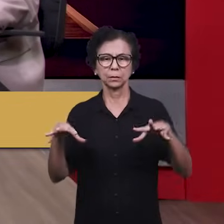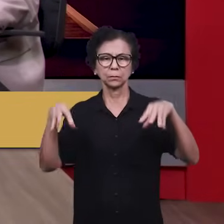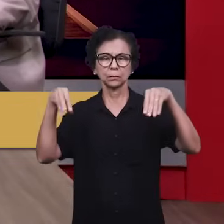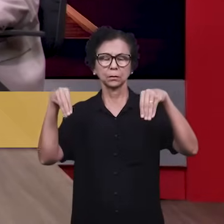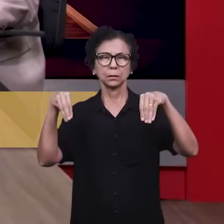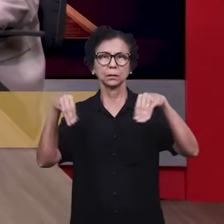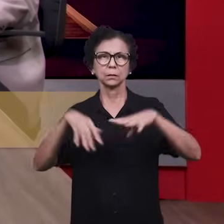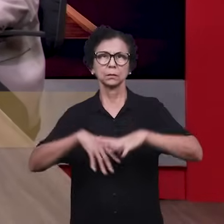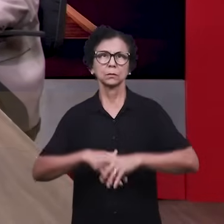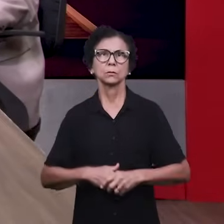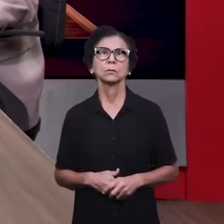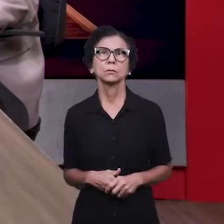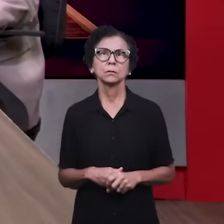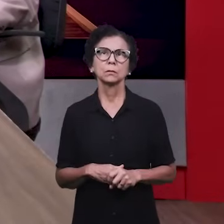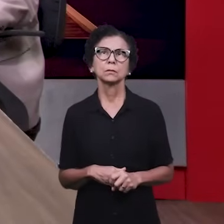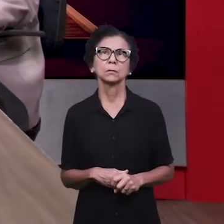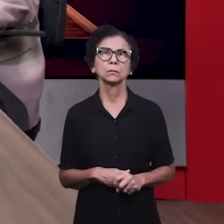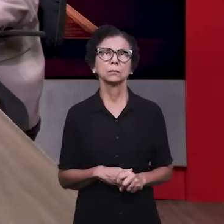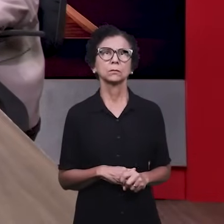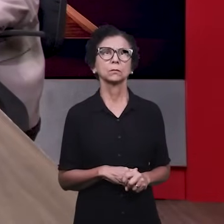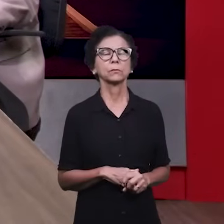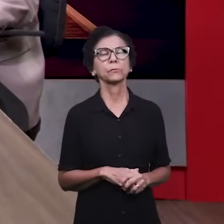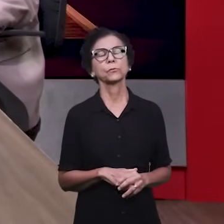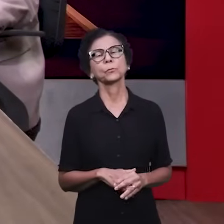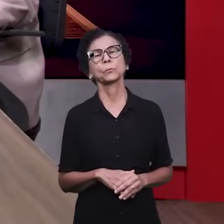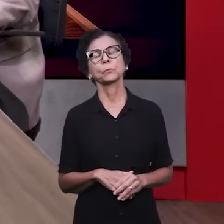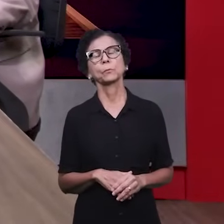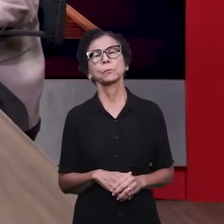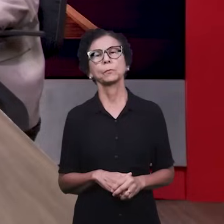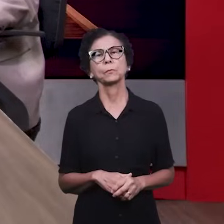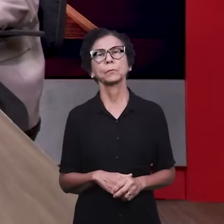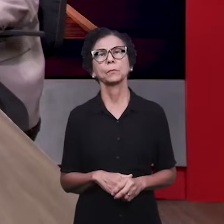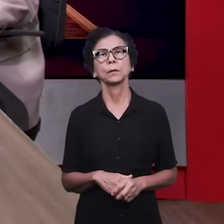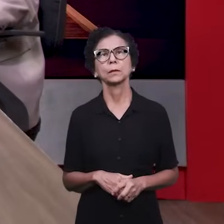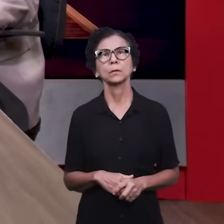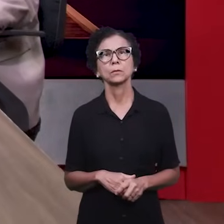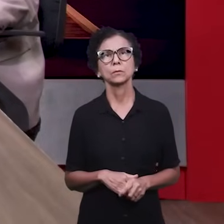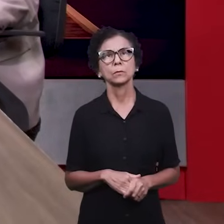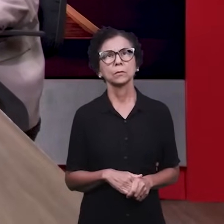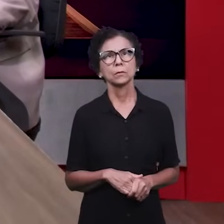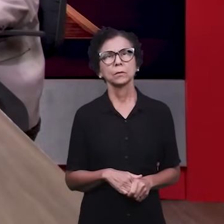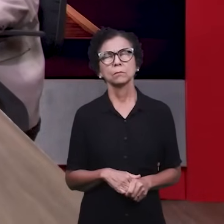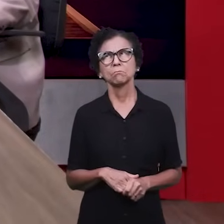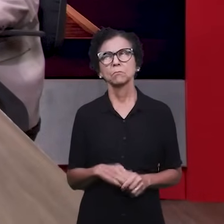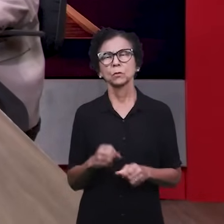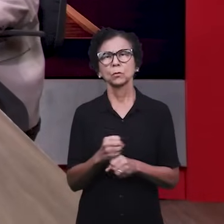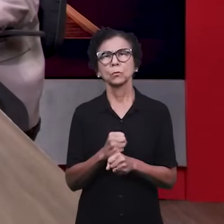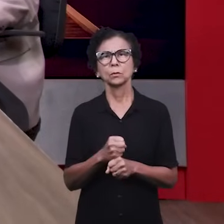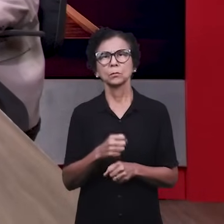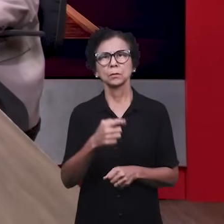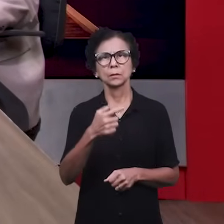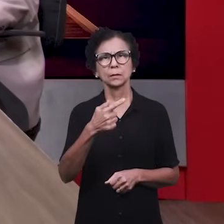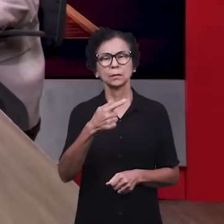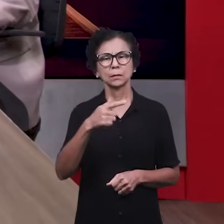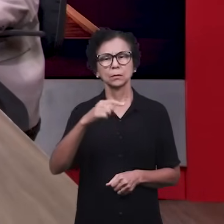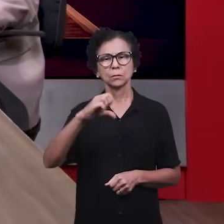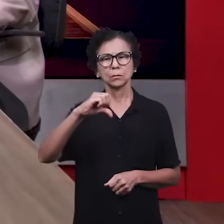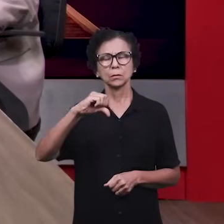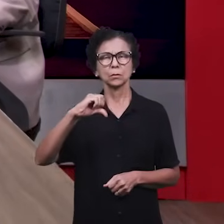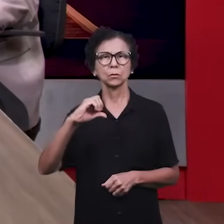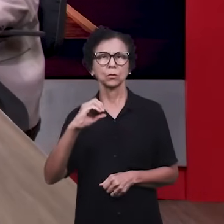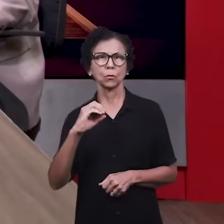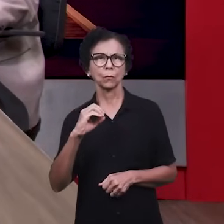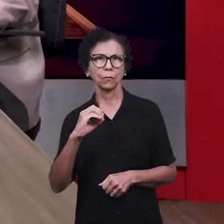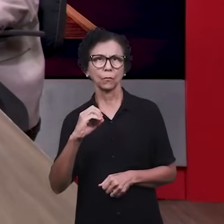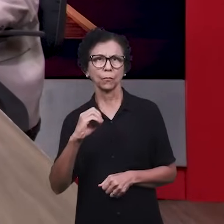também que fez um alerta também, mas esse alerta não adiantou. Teve uma Idade Média, aquele Alcuin, no ano 790, ele também